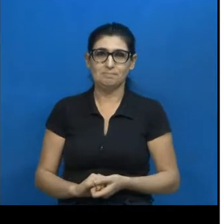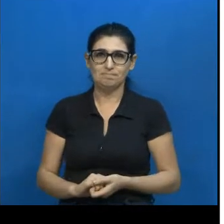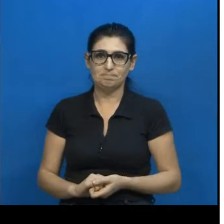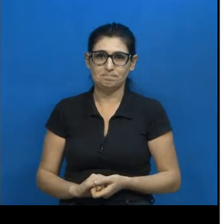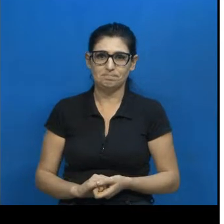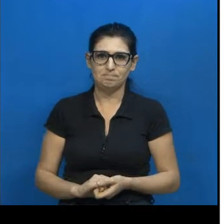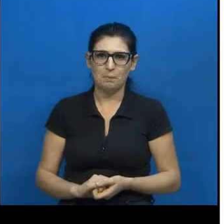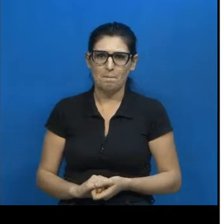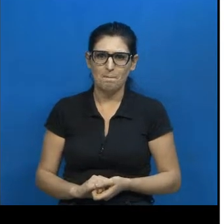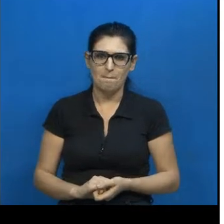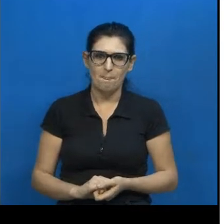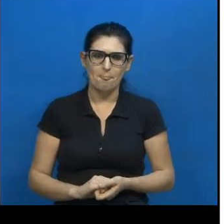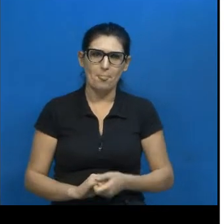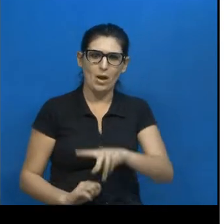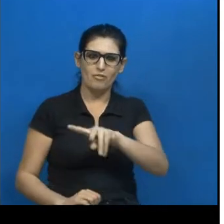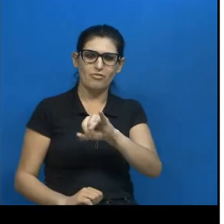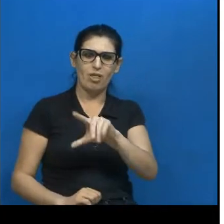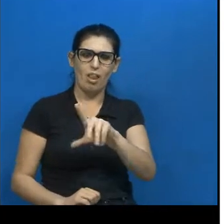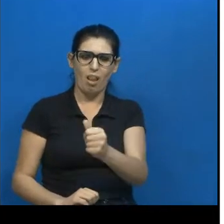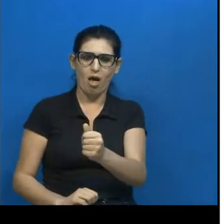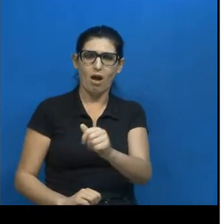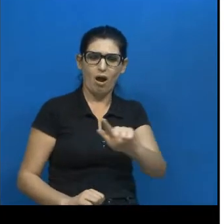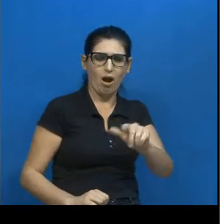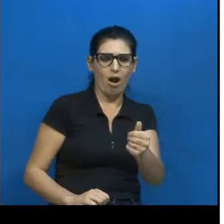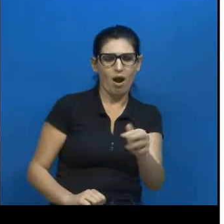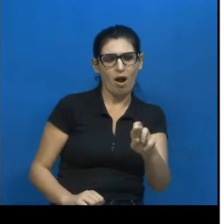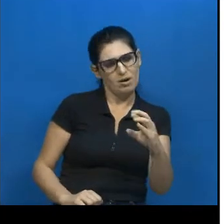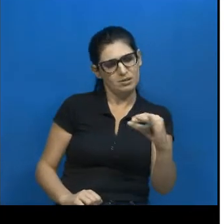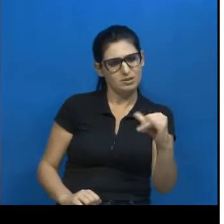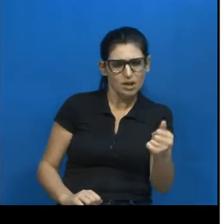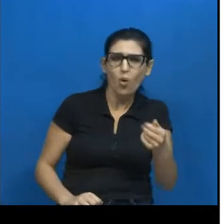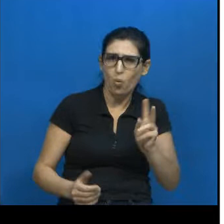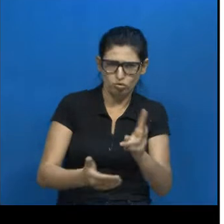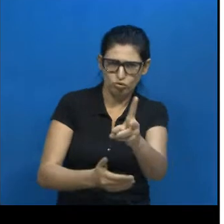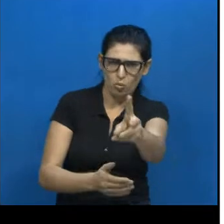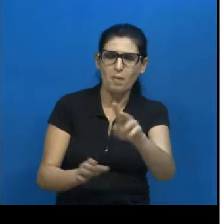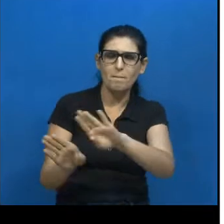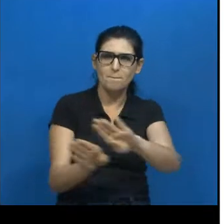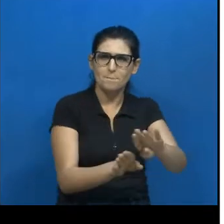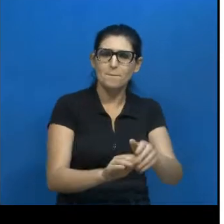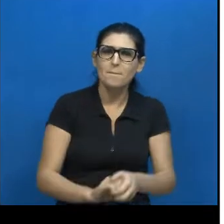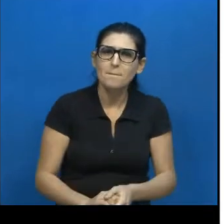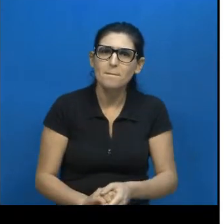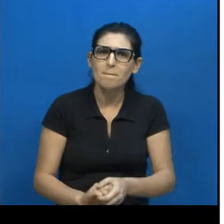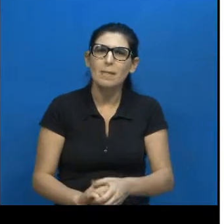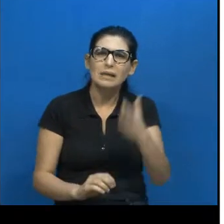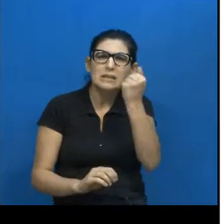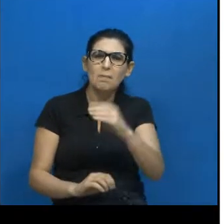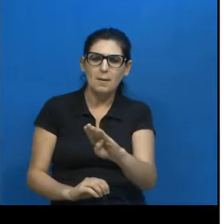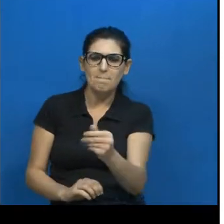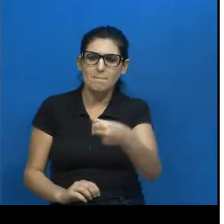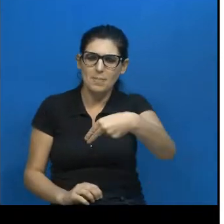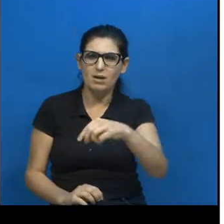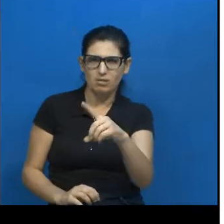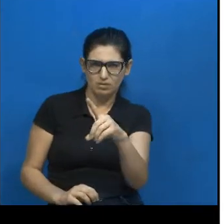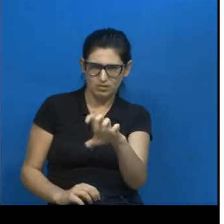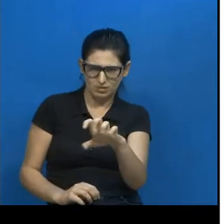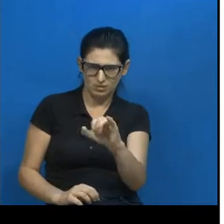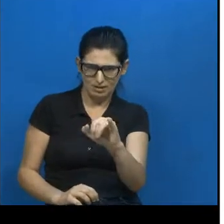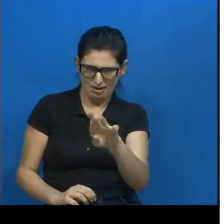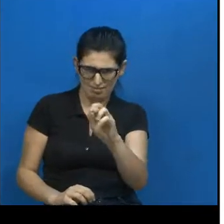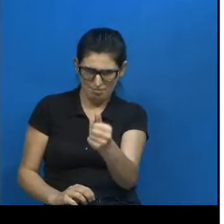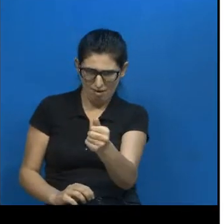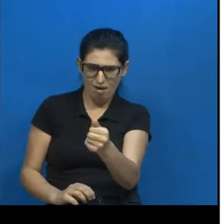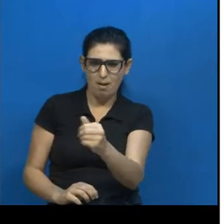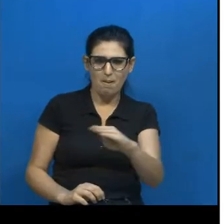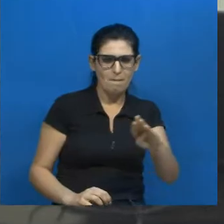A vinda do Vila Garcia mantém. Quem mora quem mora no Bandeira Branca, a maioria da